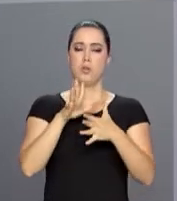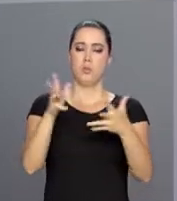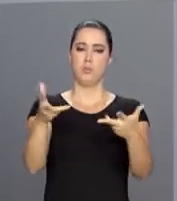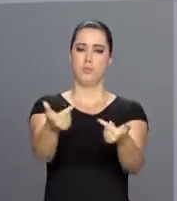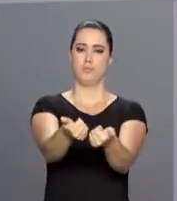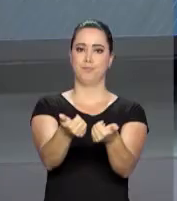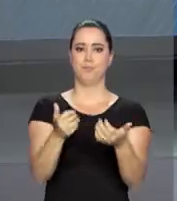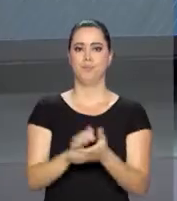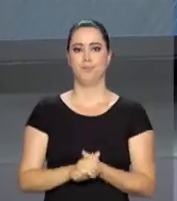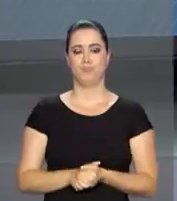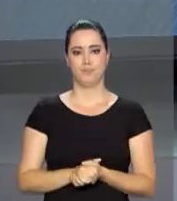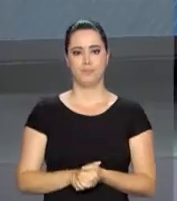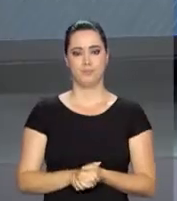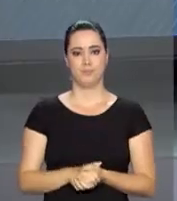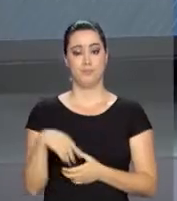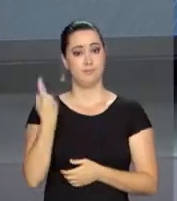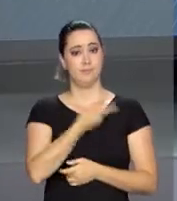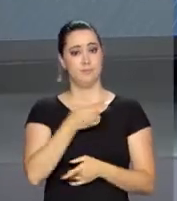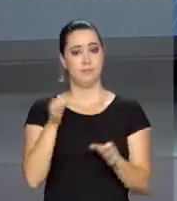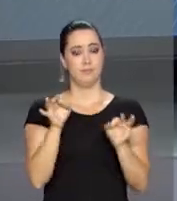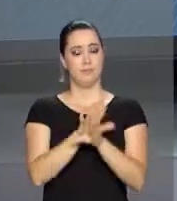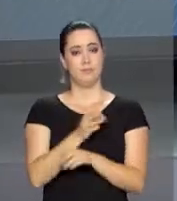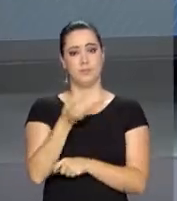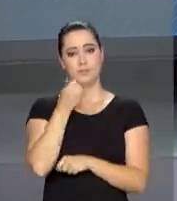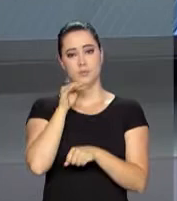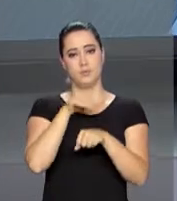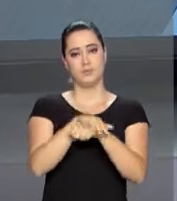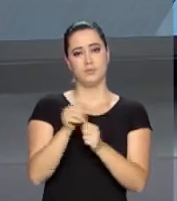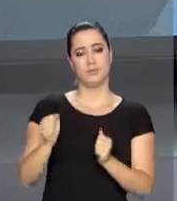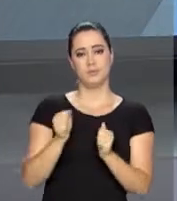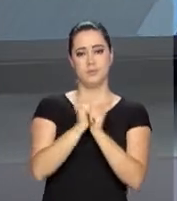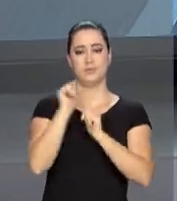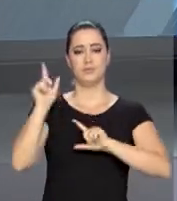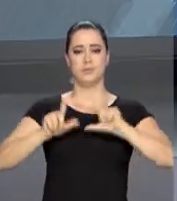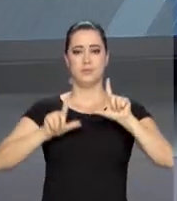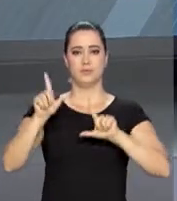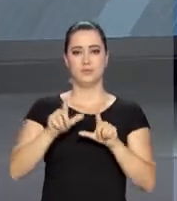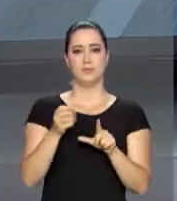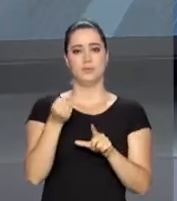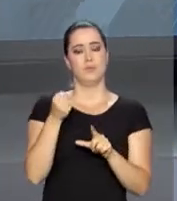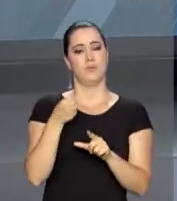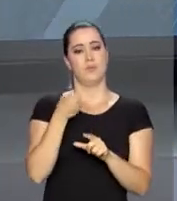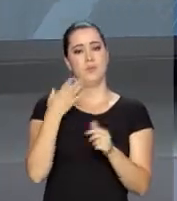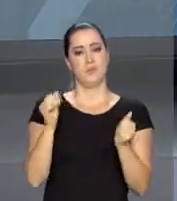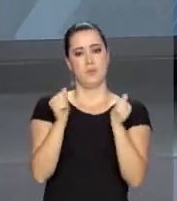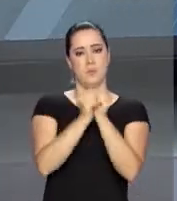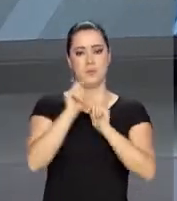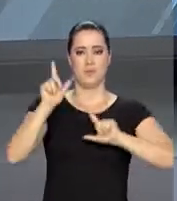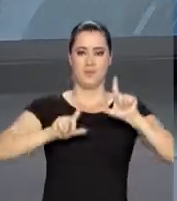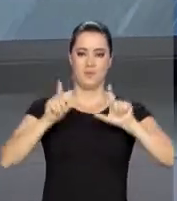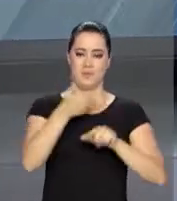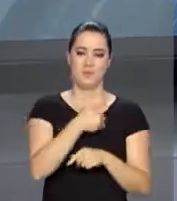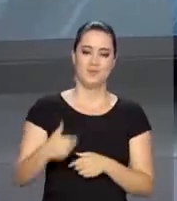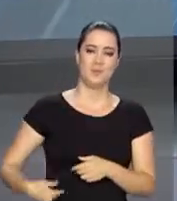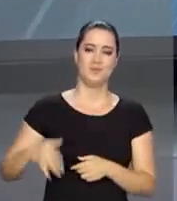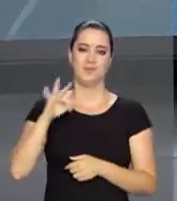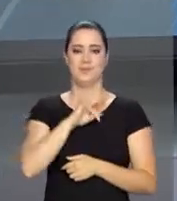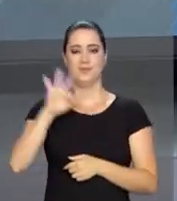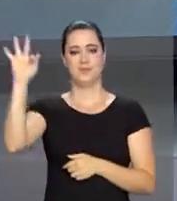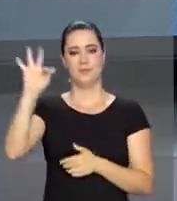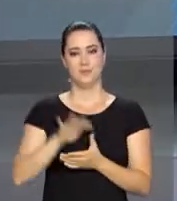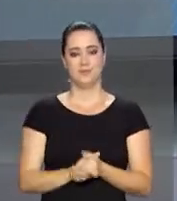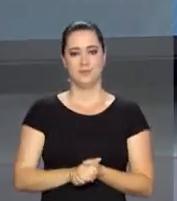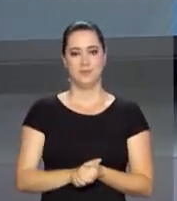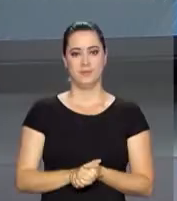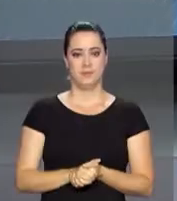eficaz nós ficamos por aqui uma boa noite pra você um bom fim de semana e continue com a gente na nbr a tv